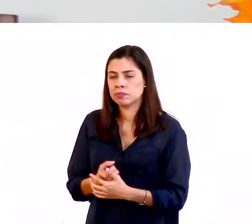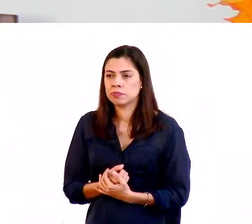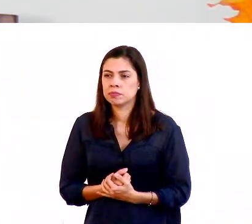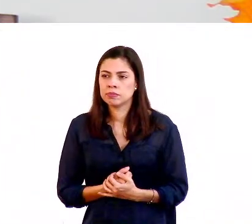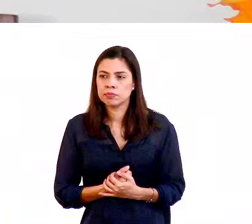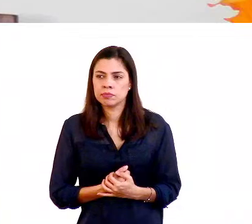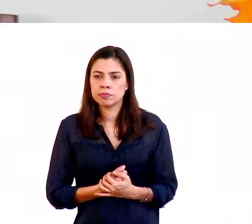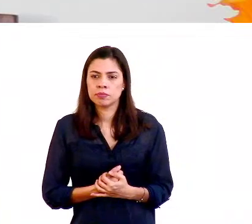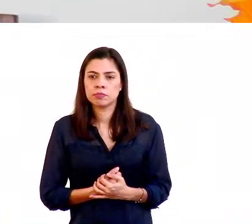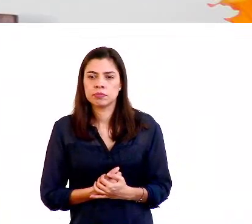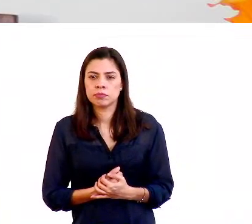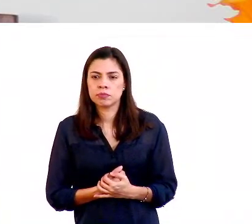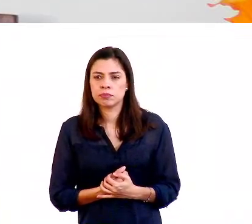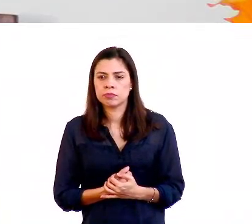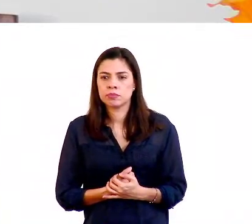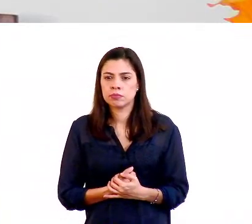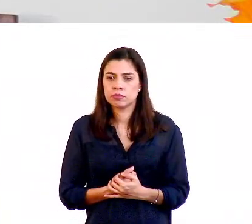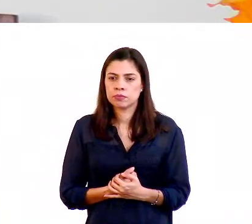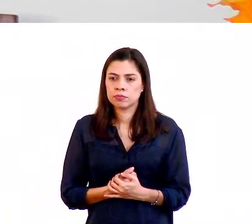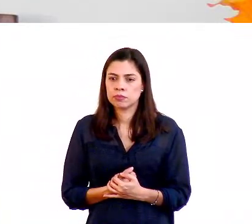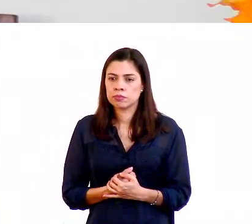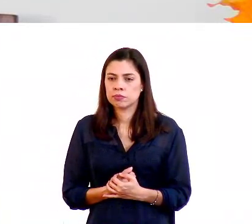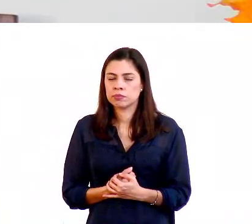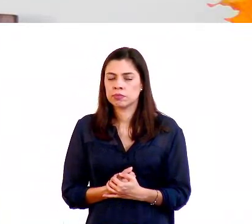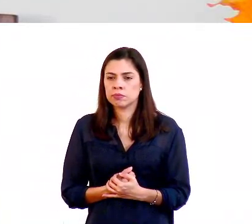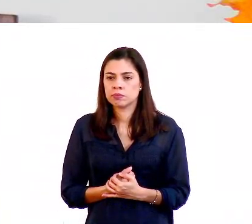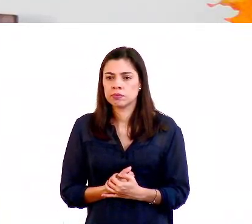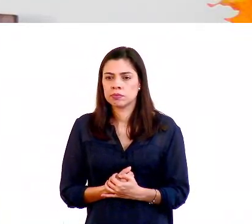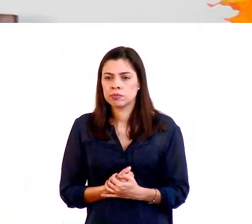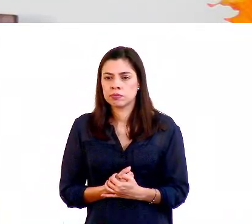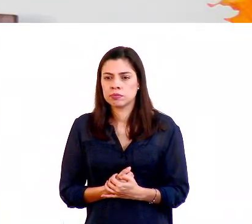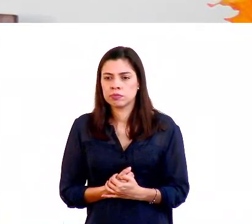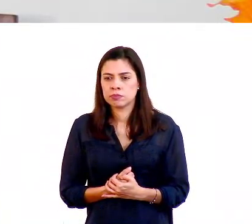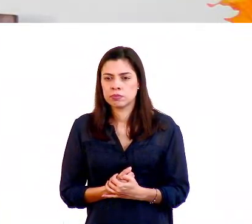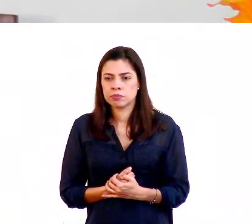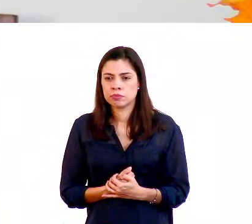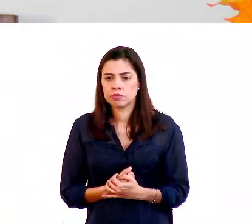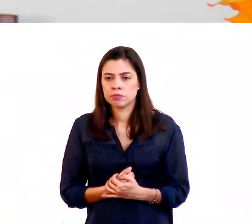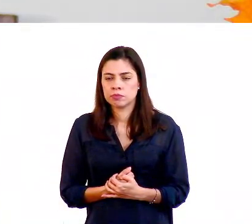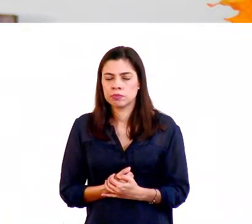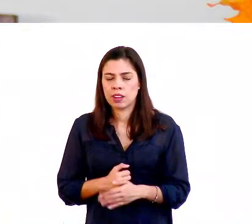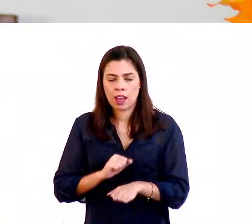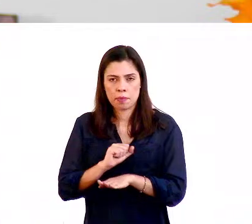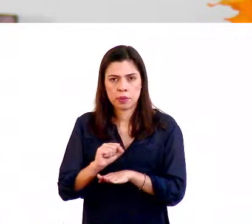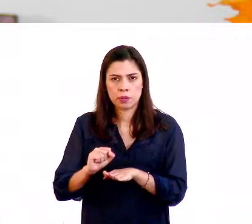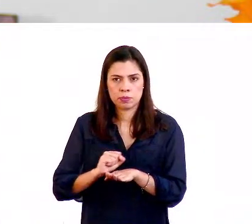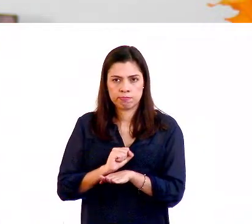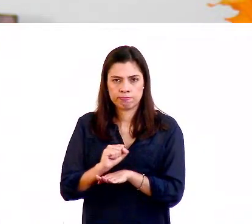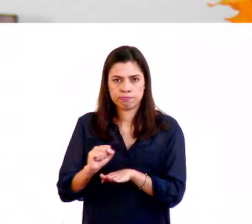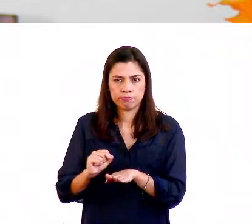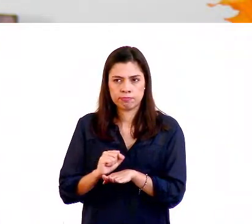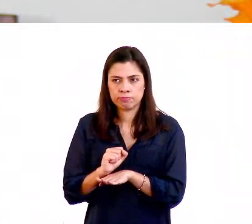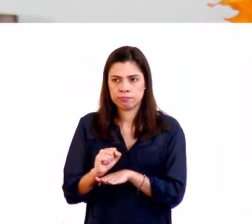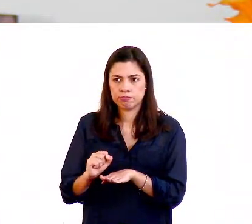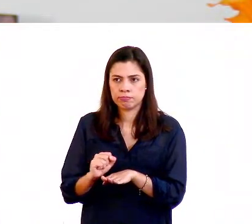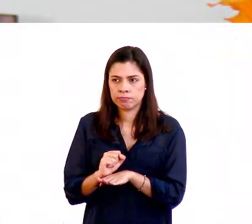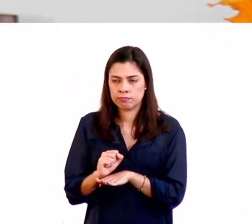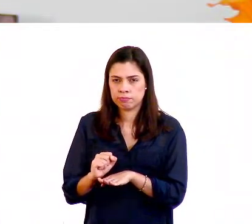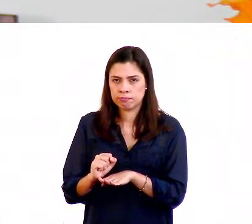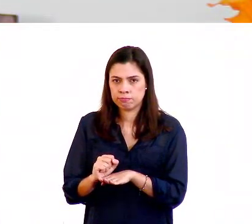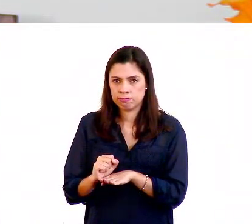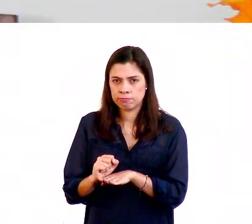Parece que só tem o juramento de Deus. Não, veja. Na história de Abraão, primeiro Deus